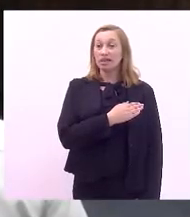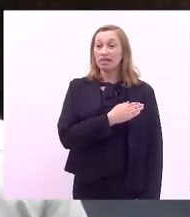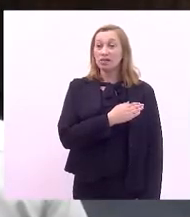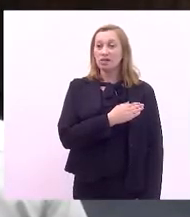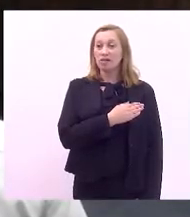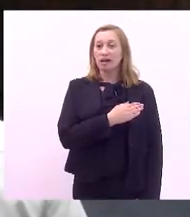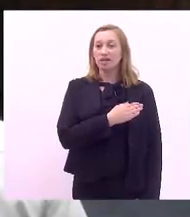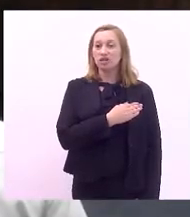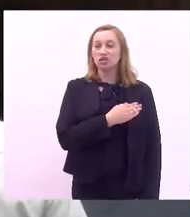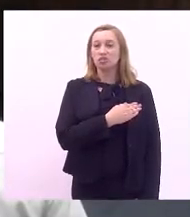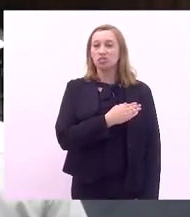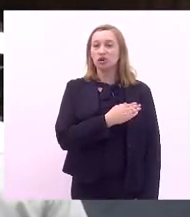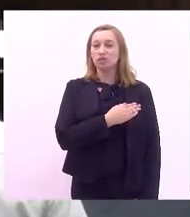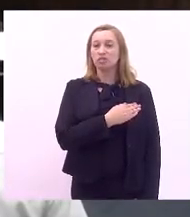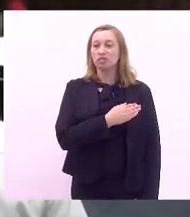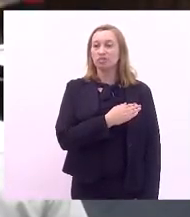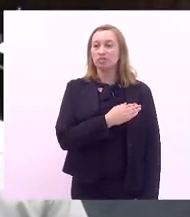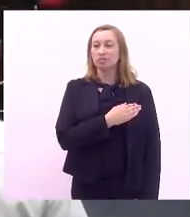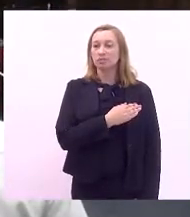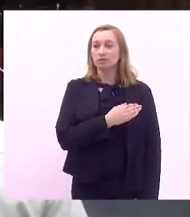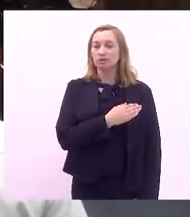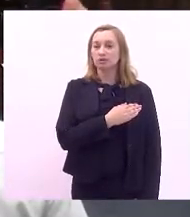E aí